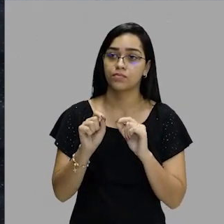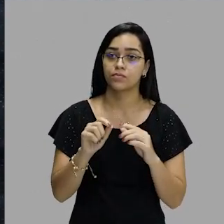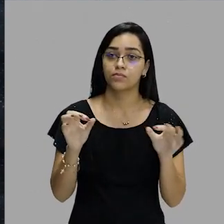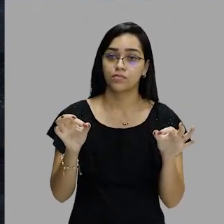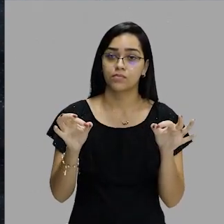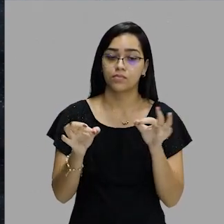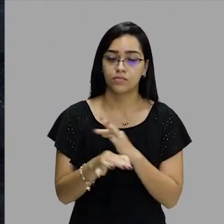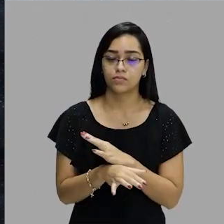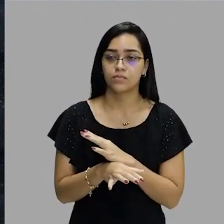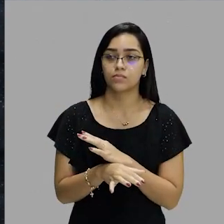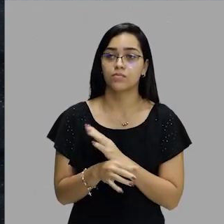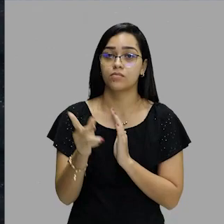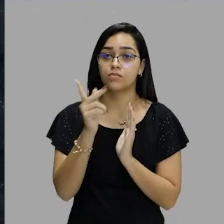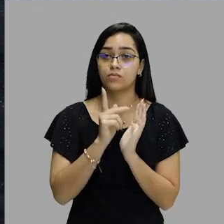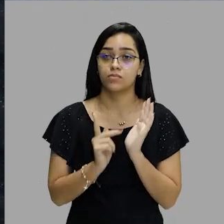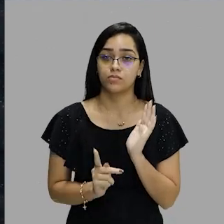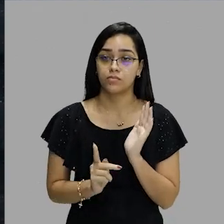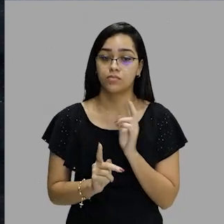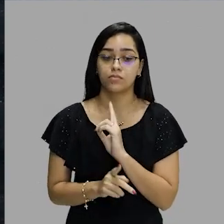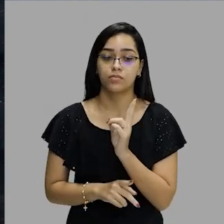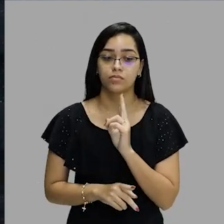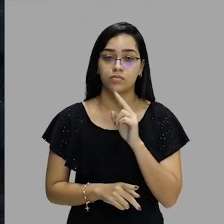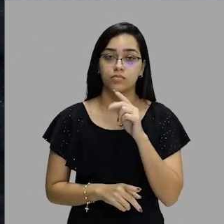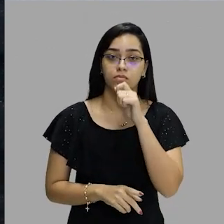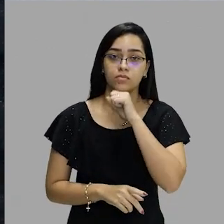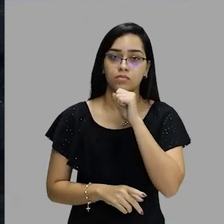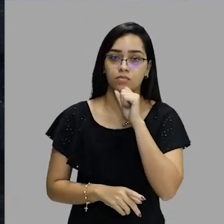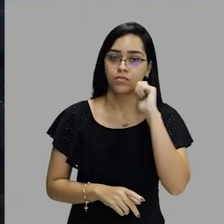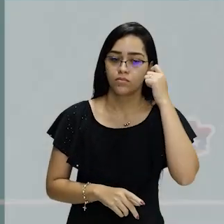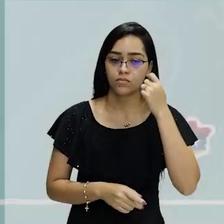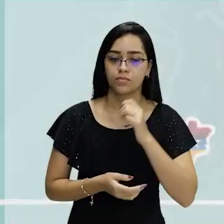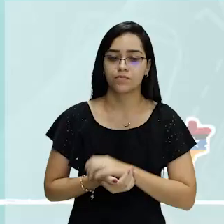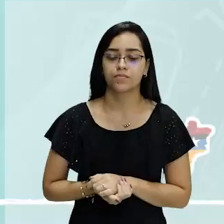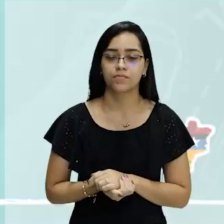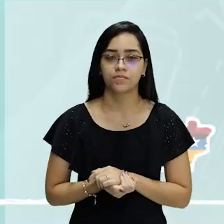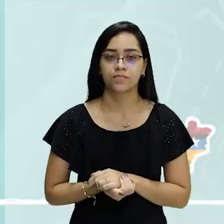para finalizar, mais um poema chamado Velho Negro. Vamos acompanhar?